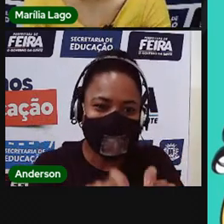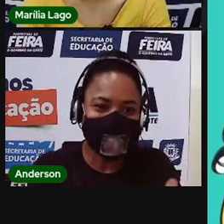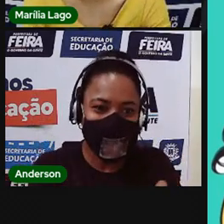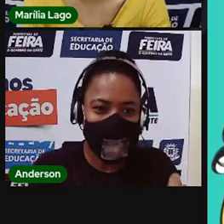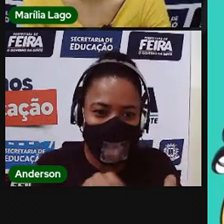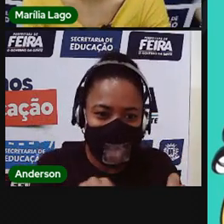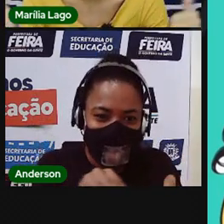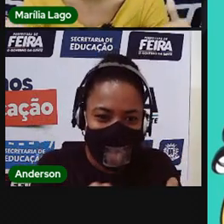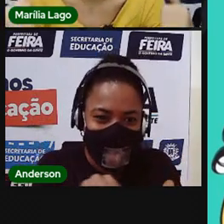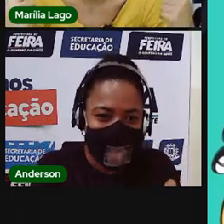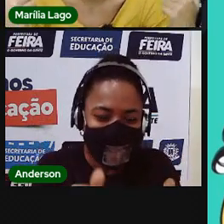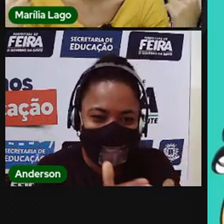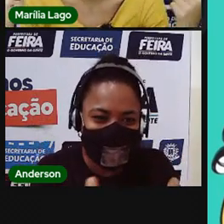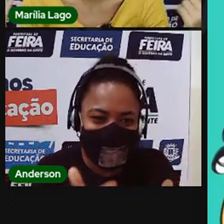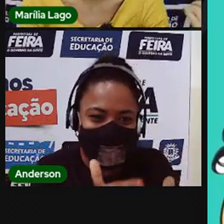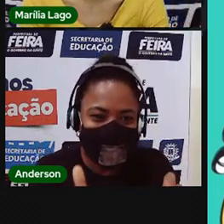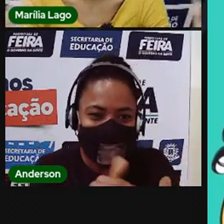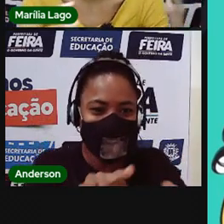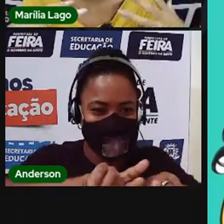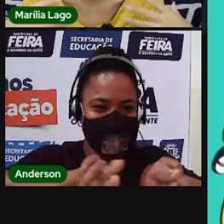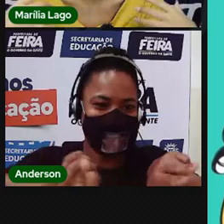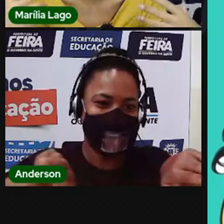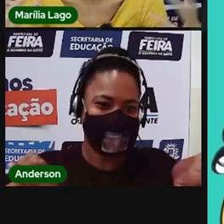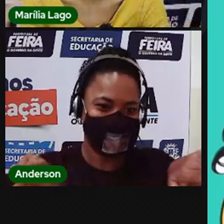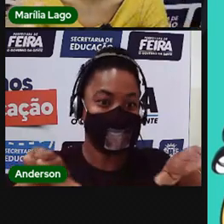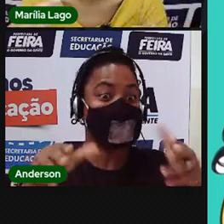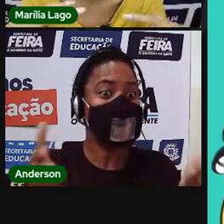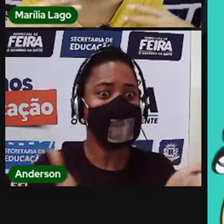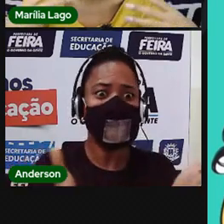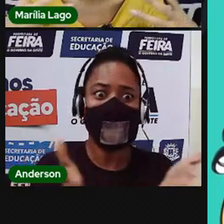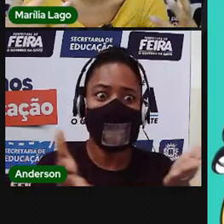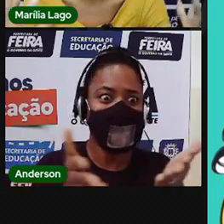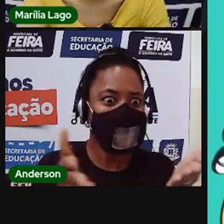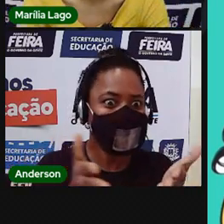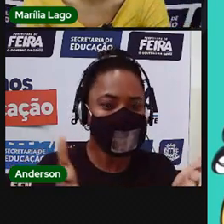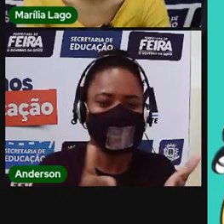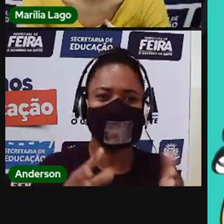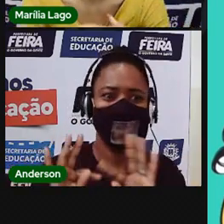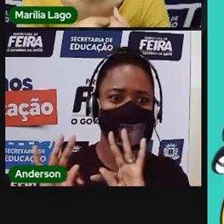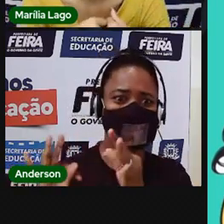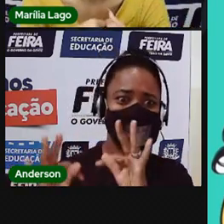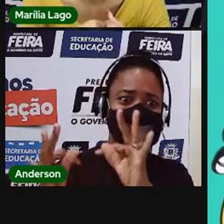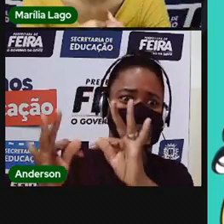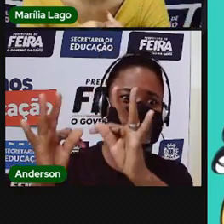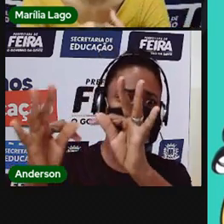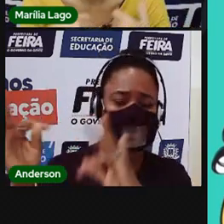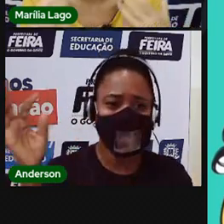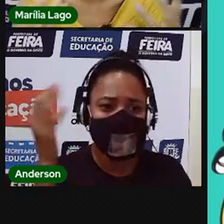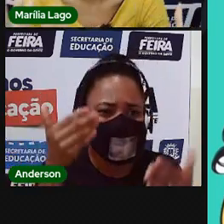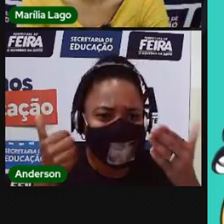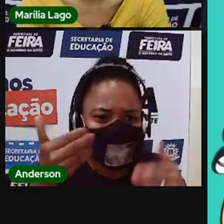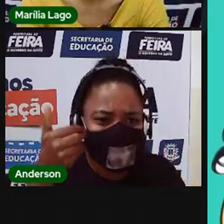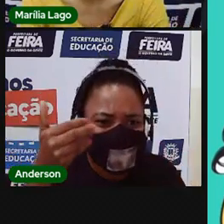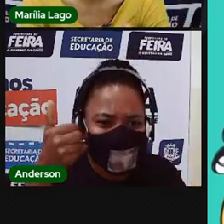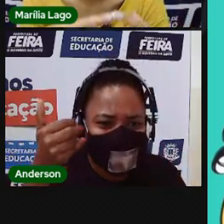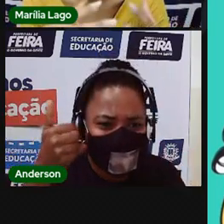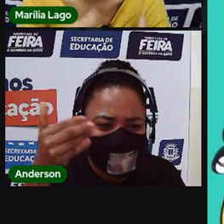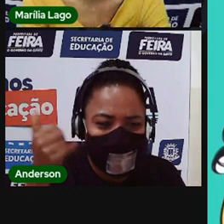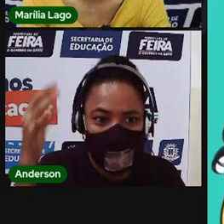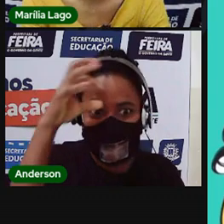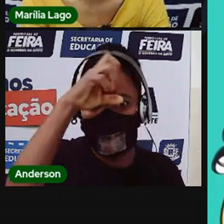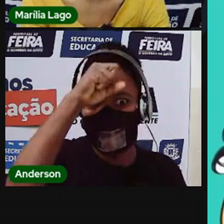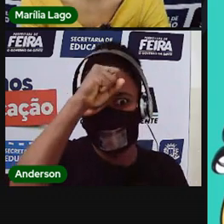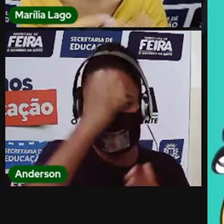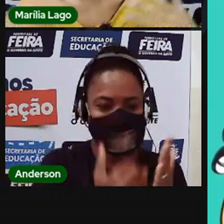nem imaginar, né, que hoje também já iria estar usando outros recursos, né, na tecnologia, tá se aprimorando cada